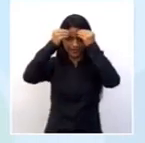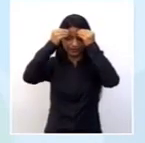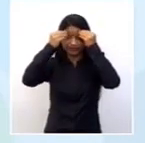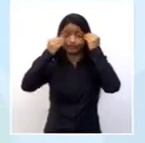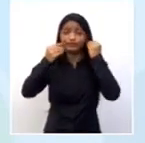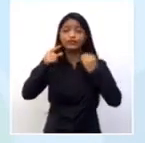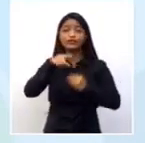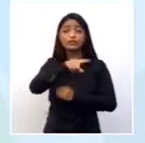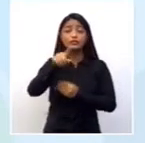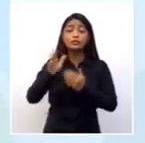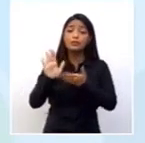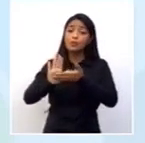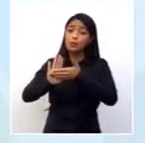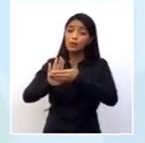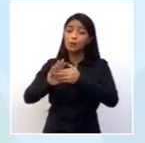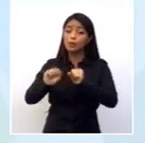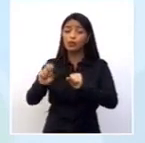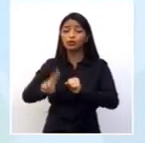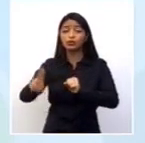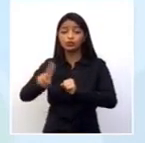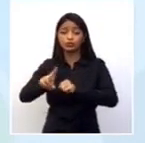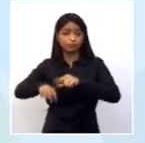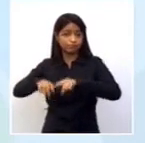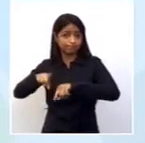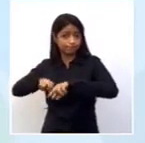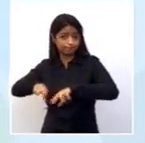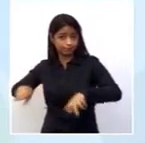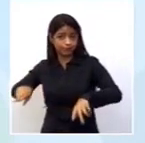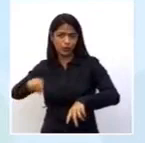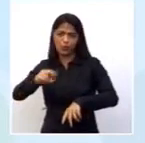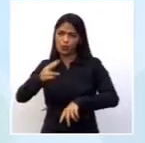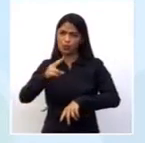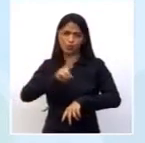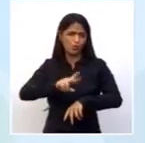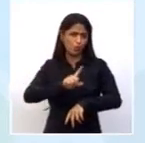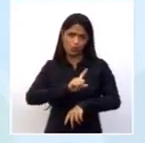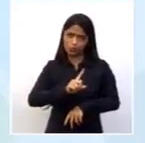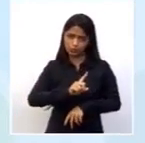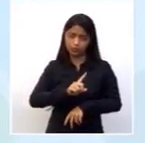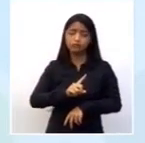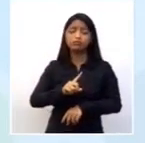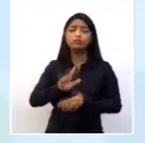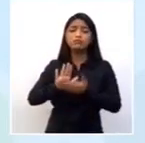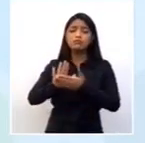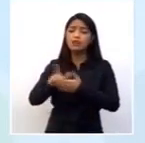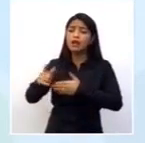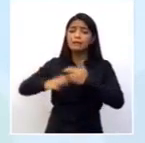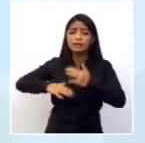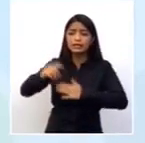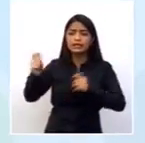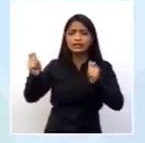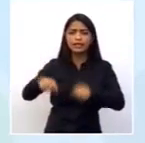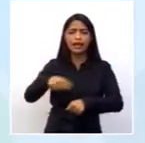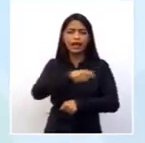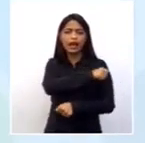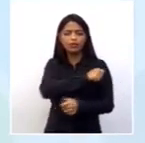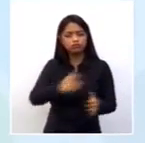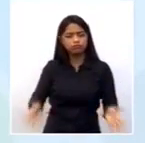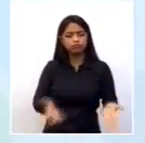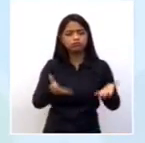de mídias ou não, como que essa habilidade poderia ser trabalhada, citar o